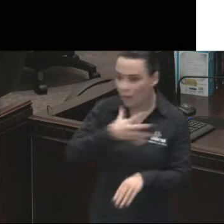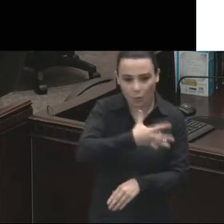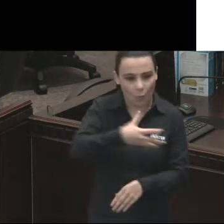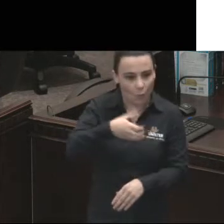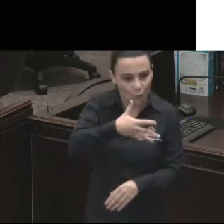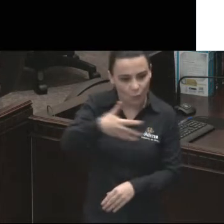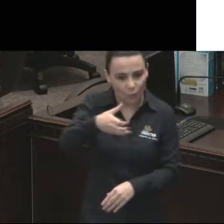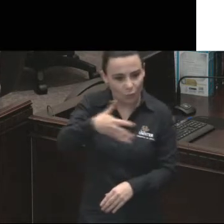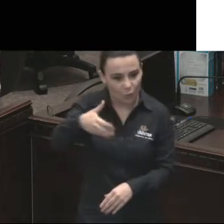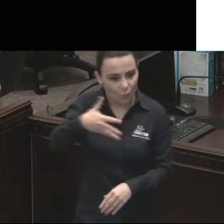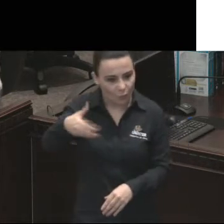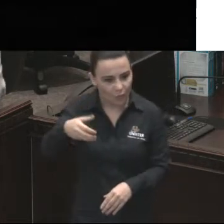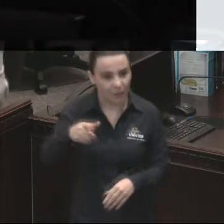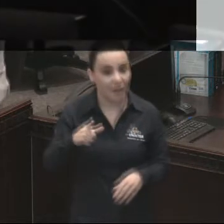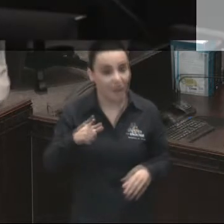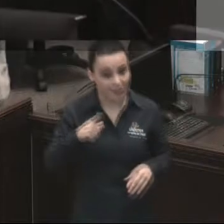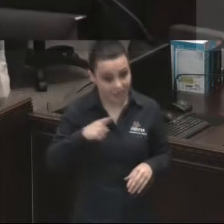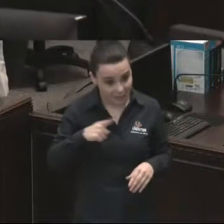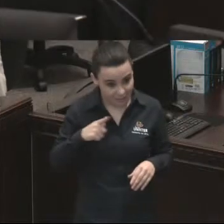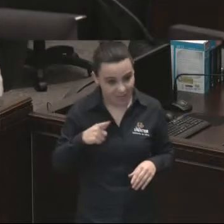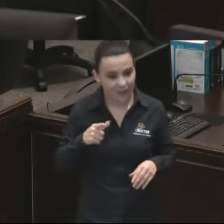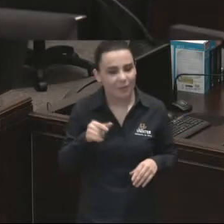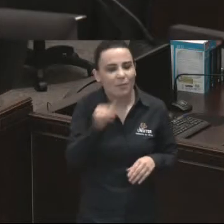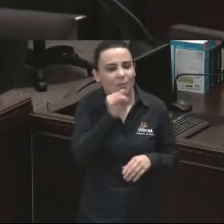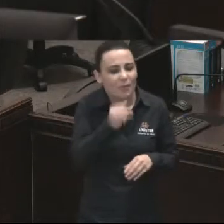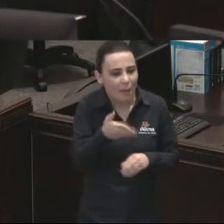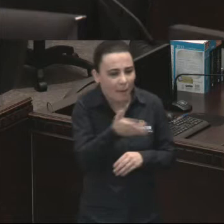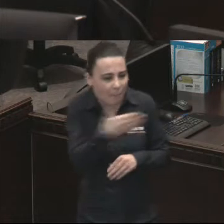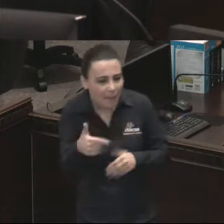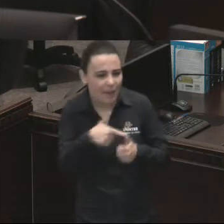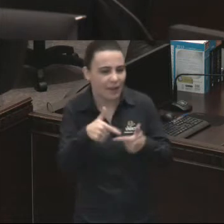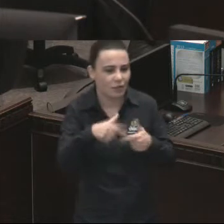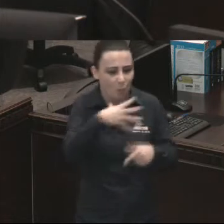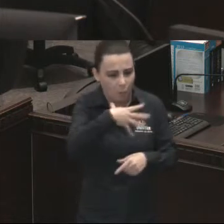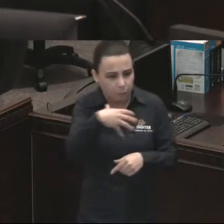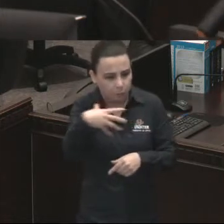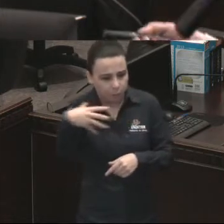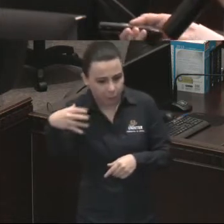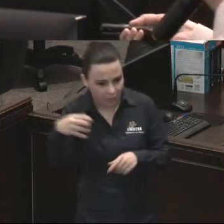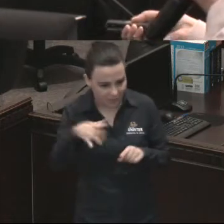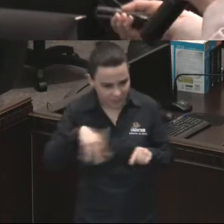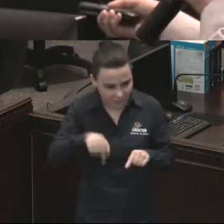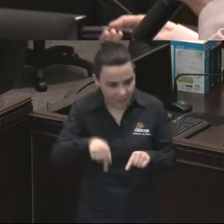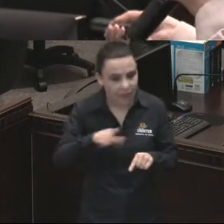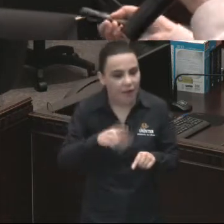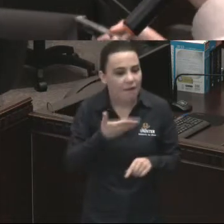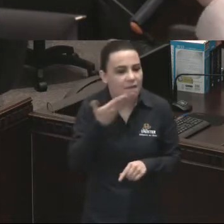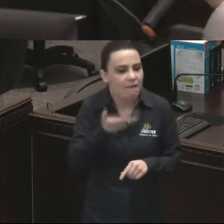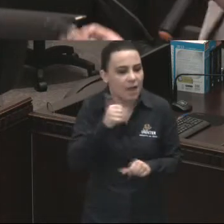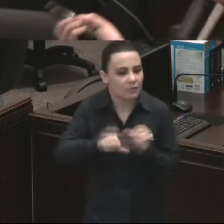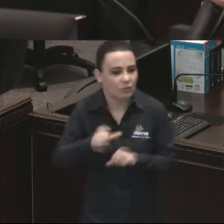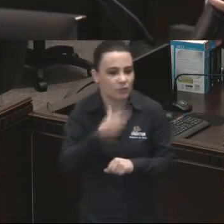papila feminina como a nadadeira anal masculina. Então, os dois sexos aparecem no animal. Esse foi o caso